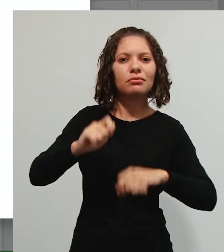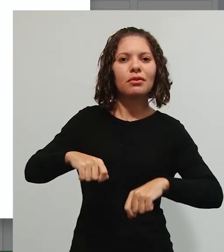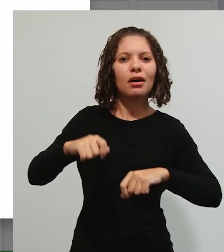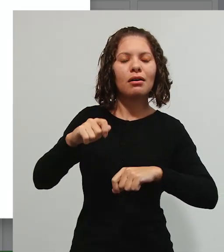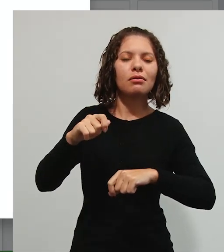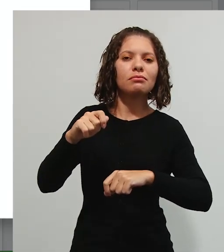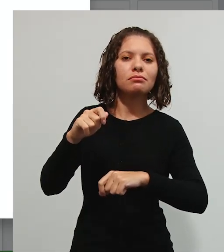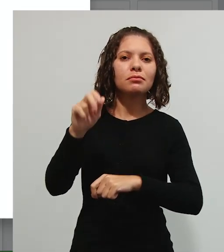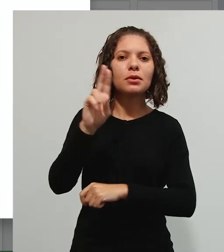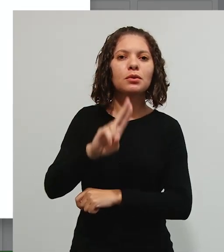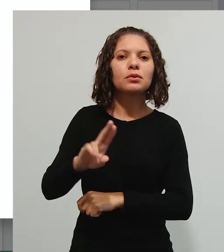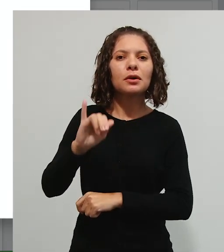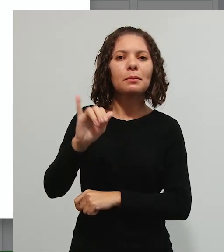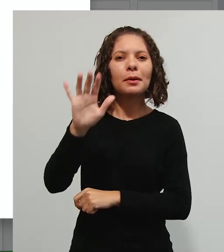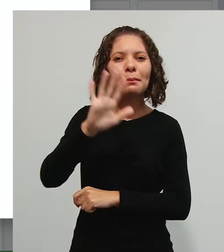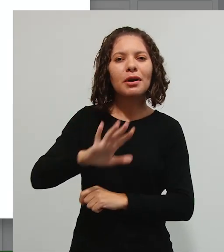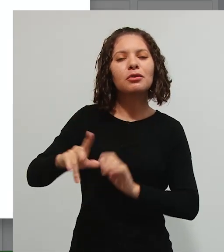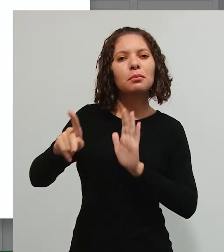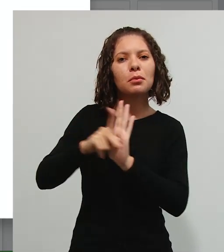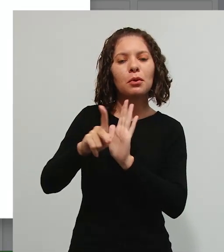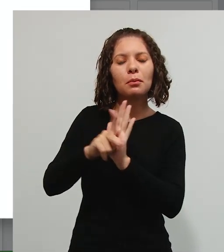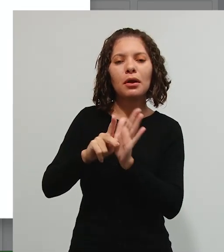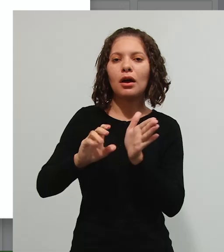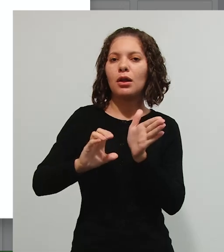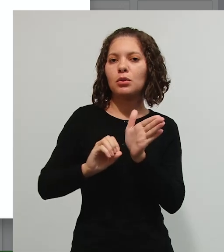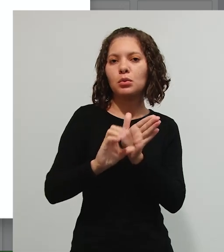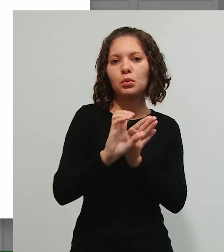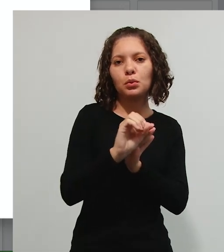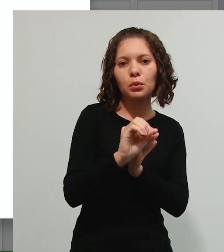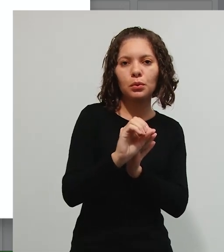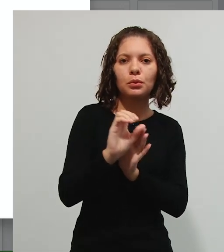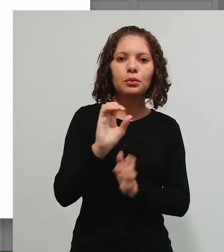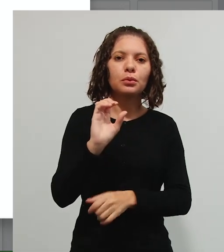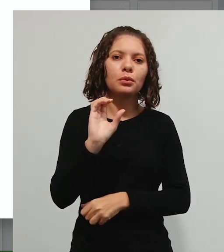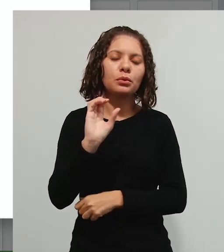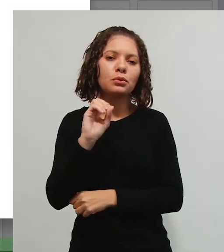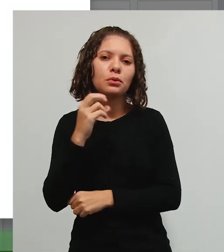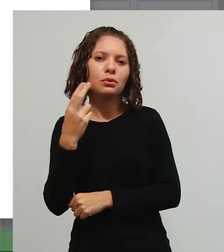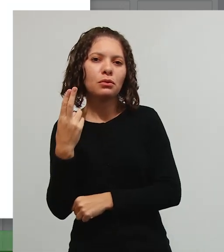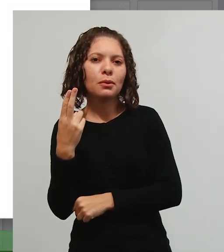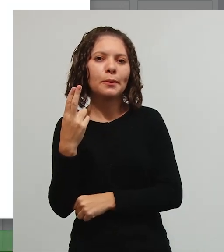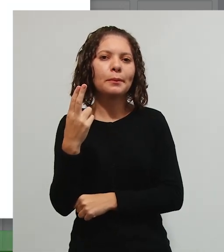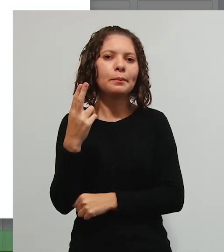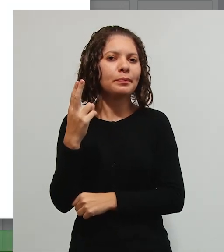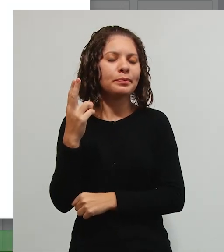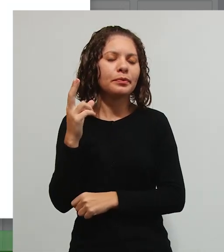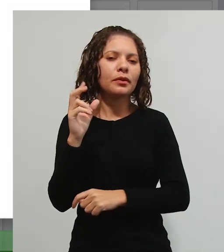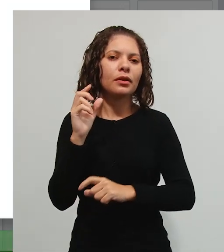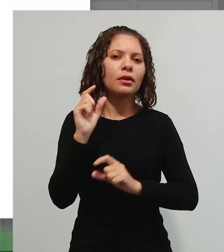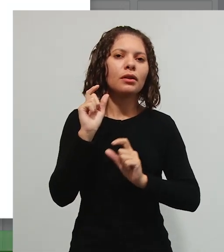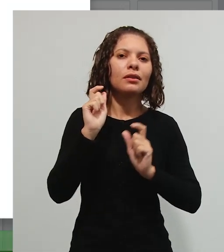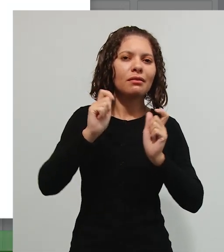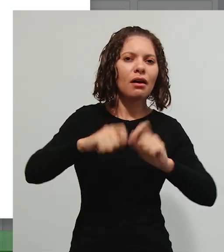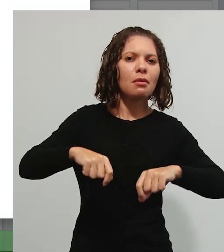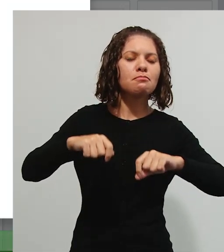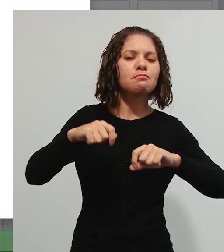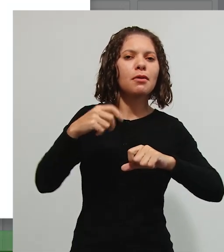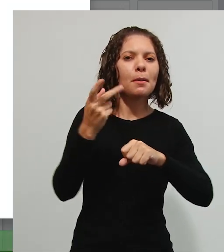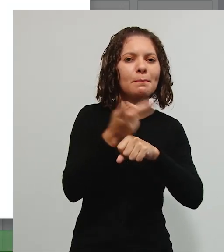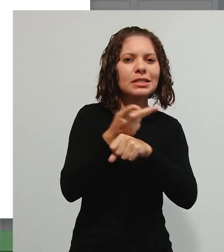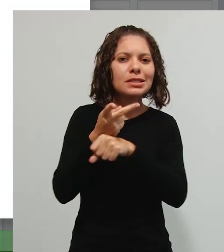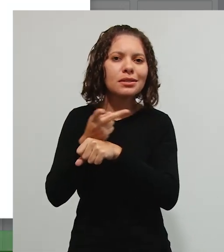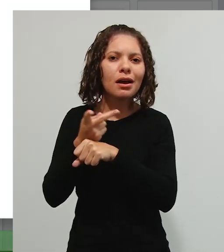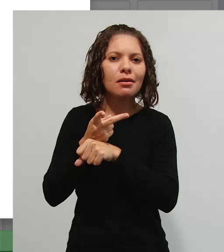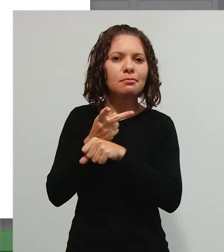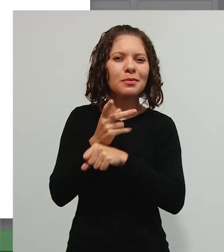do Google, você pode selecionar, né, e aqui basta você pesquisar, por exemplo, já que a sua inspiração é freiriana, então